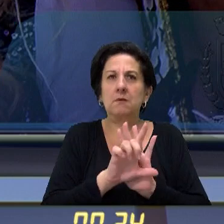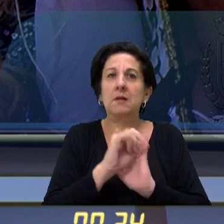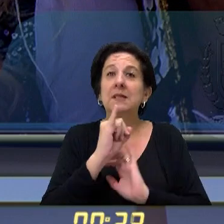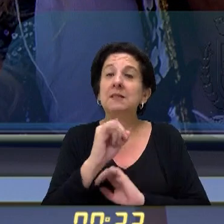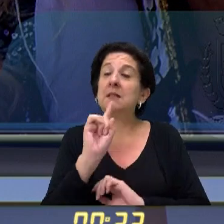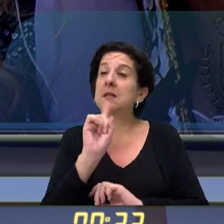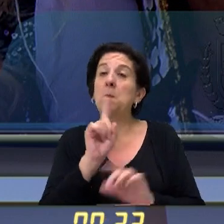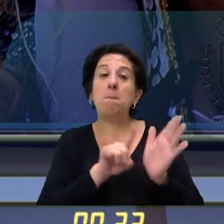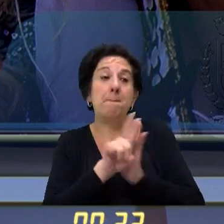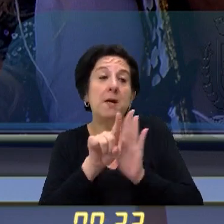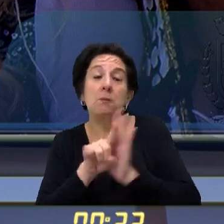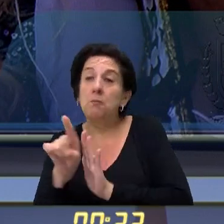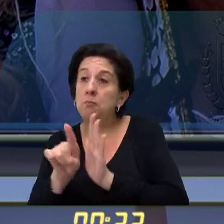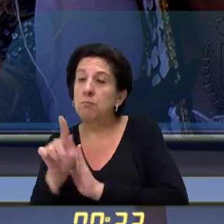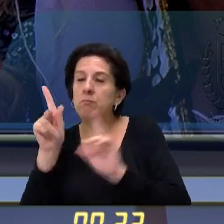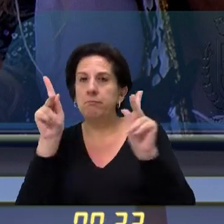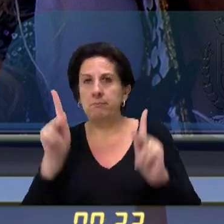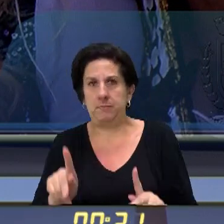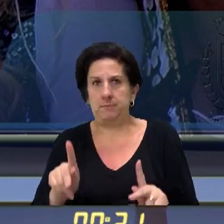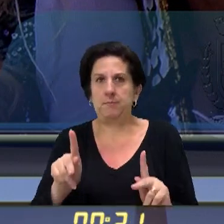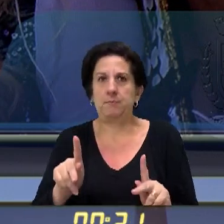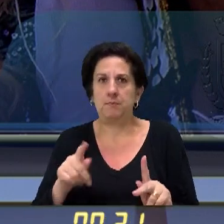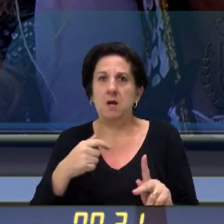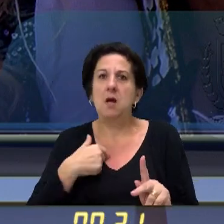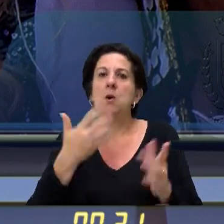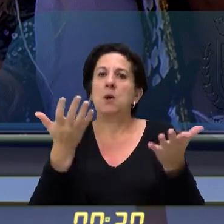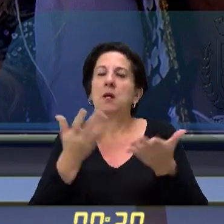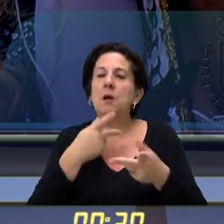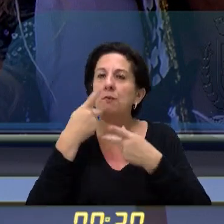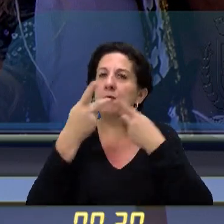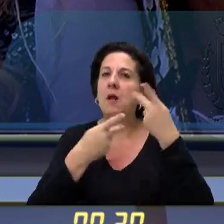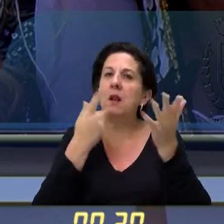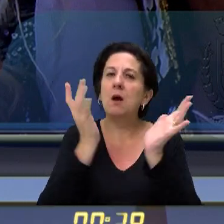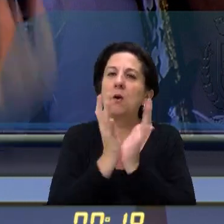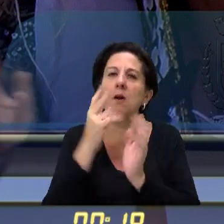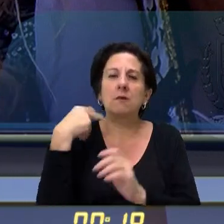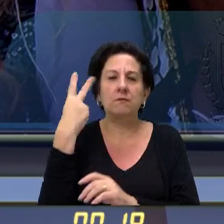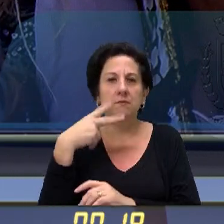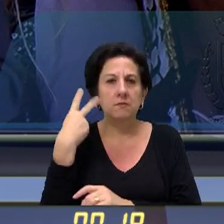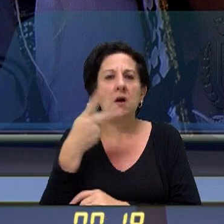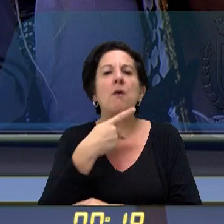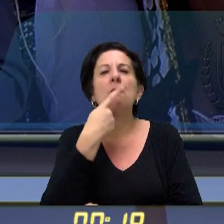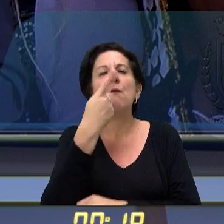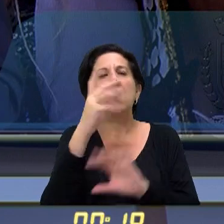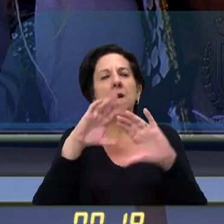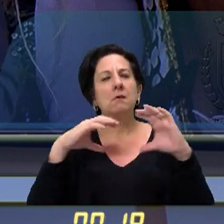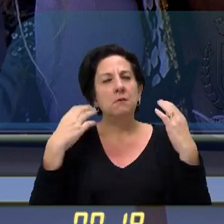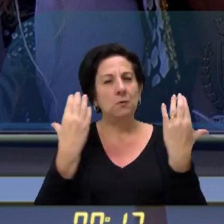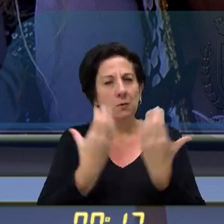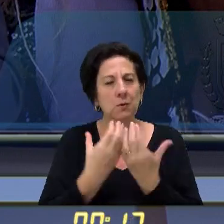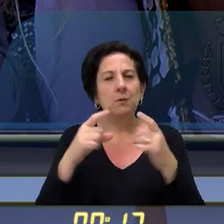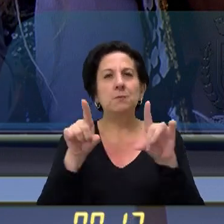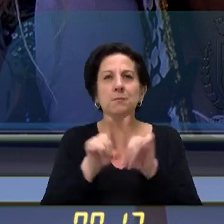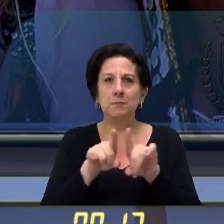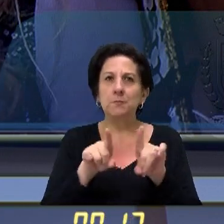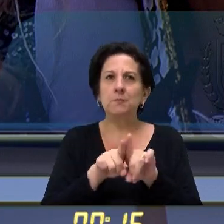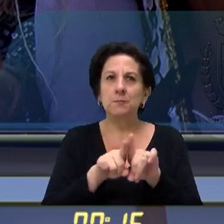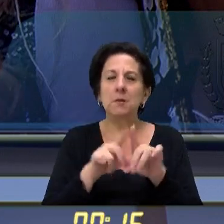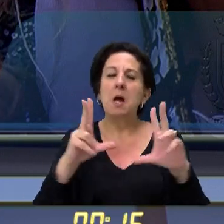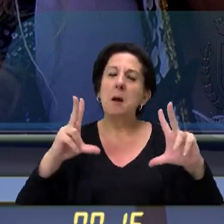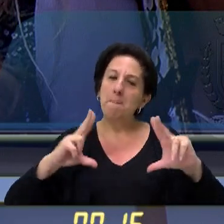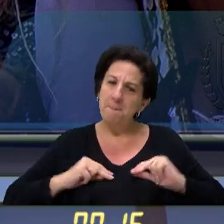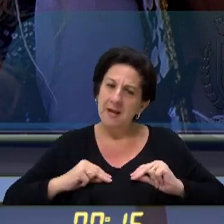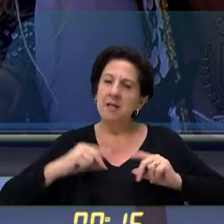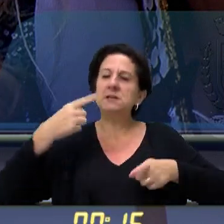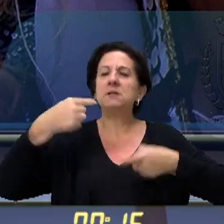sem consultar ninguém. É um trabalho que eu quero colocar aos meus colegas vereadores, eu quero colocar para a nossa comunidade. Ele